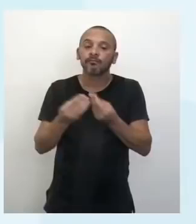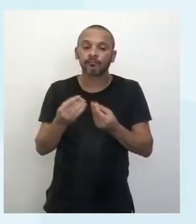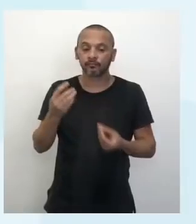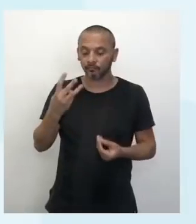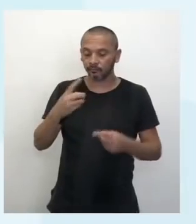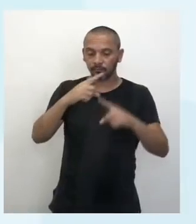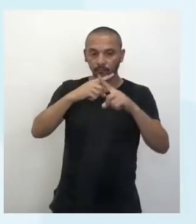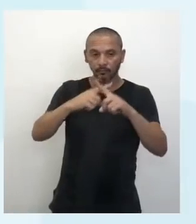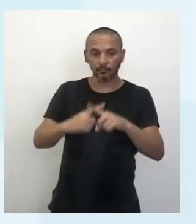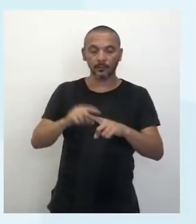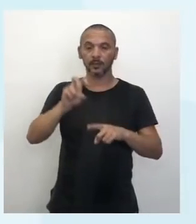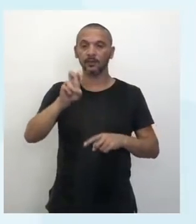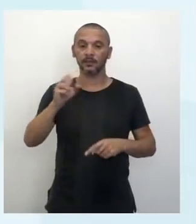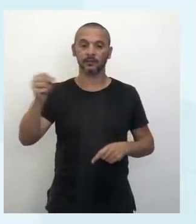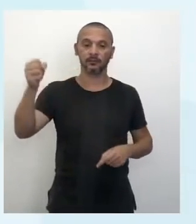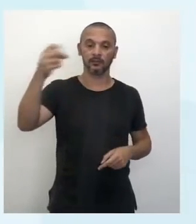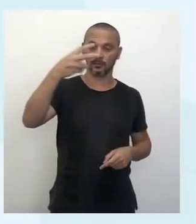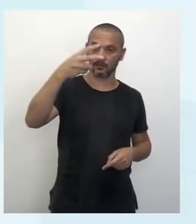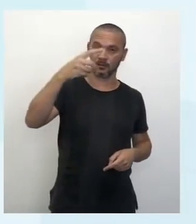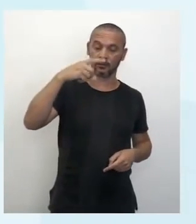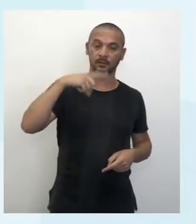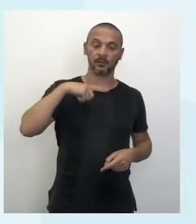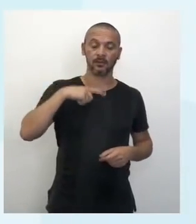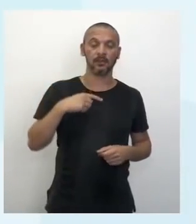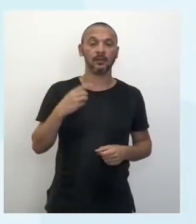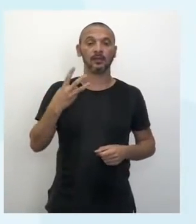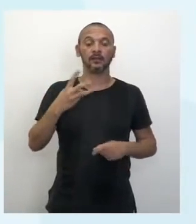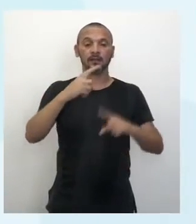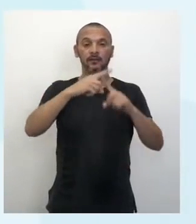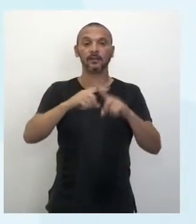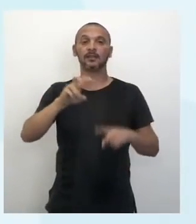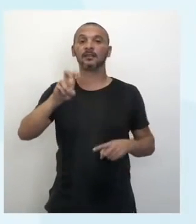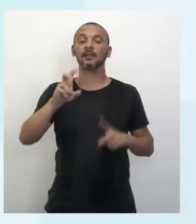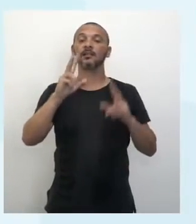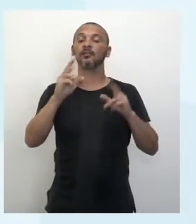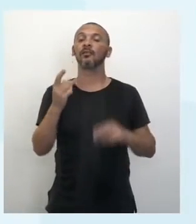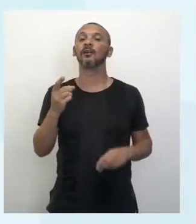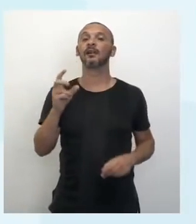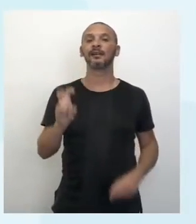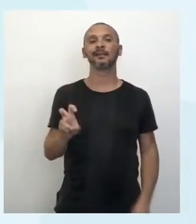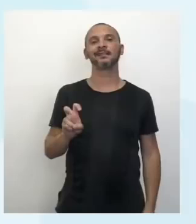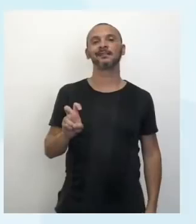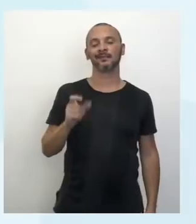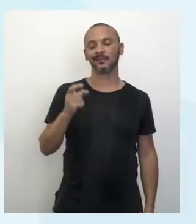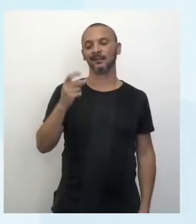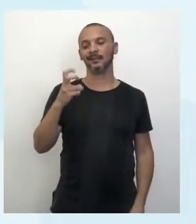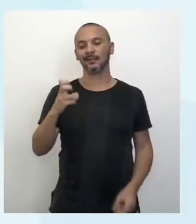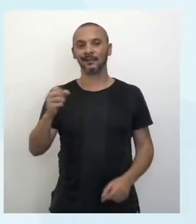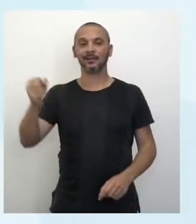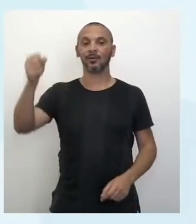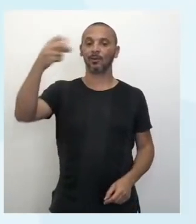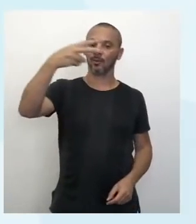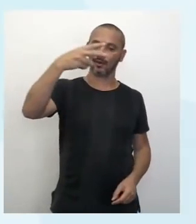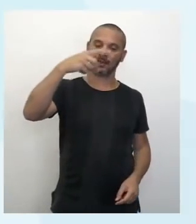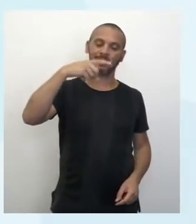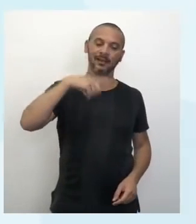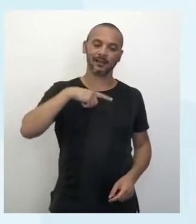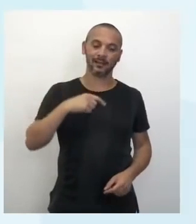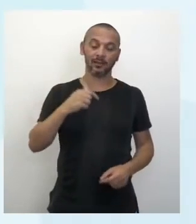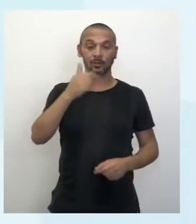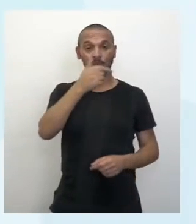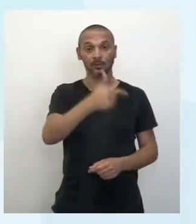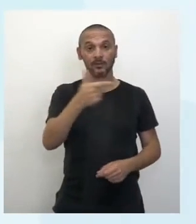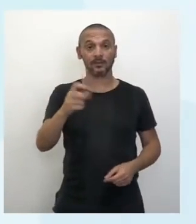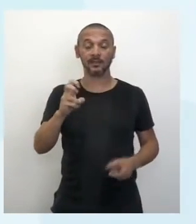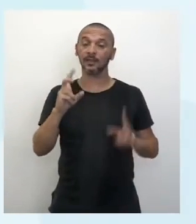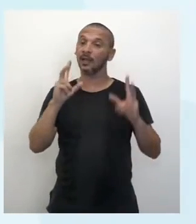3 vezes 5 elevado ao quadrado. E 3 vezes 5 é o 15 15 ao quadrado. Então,